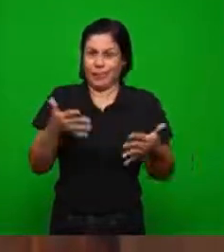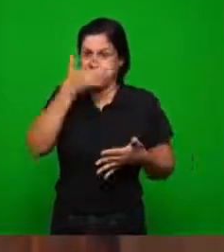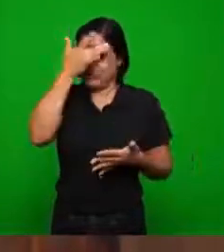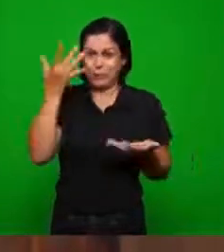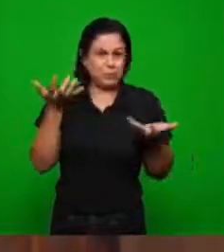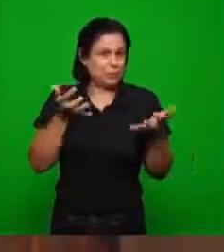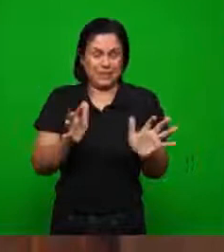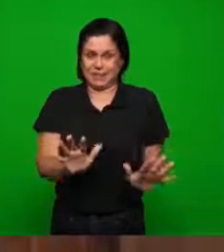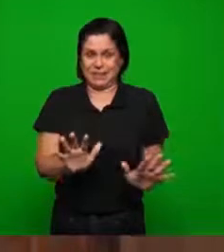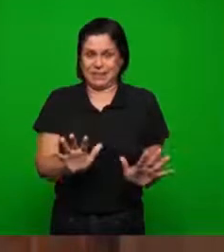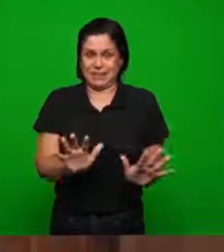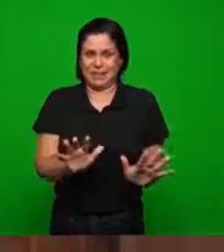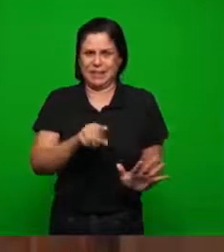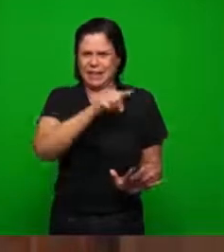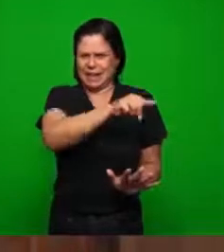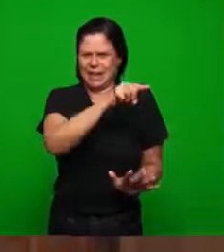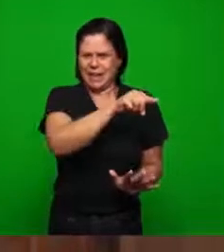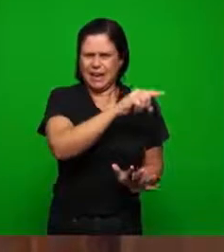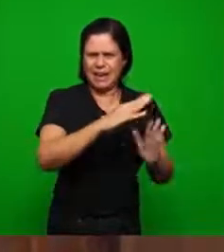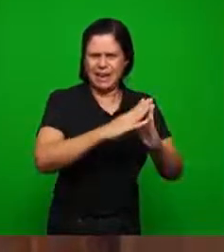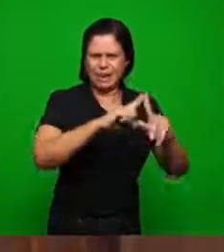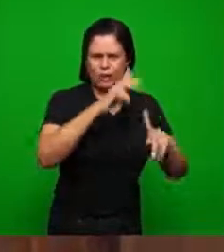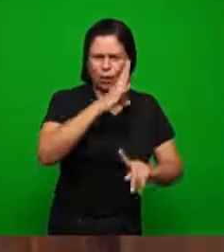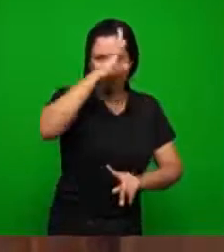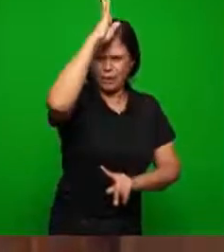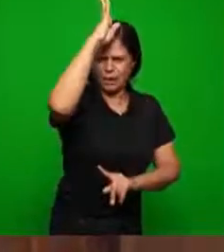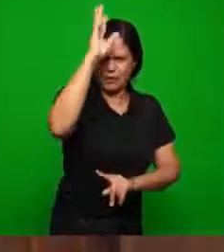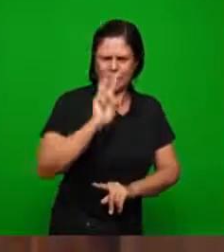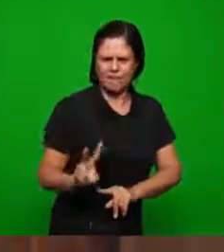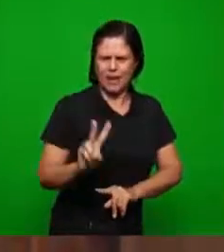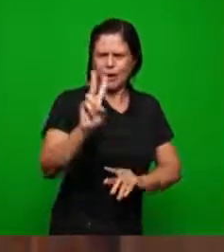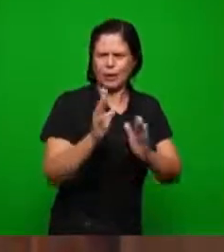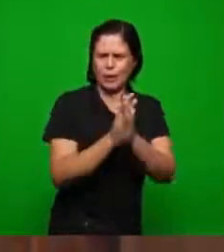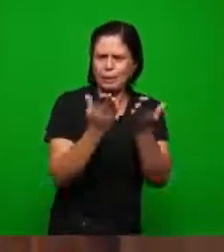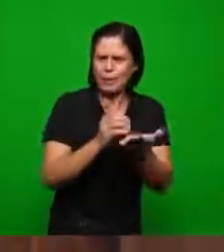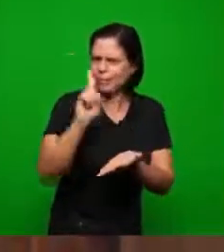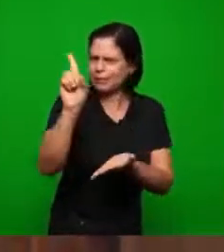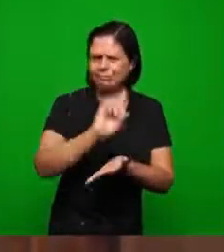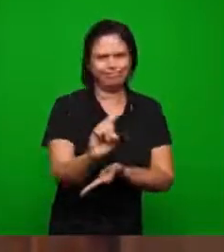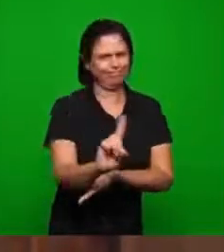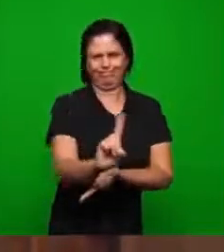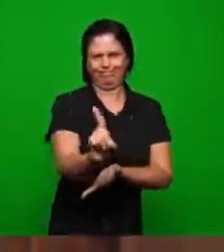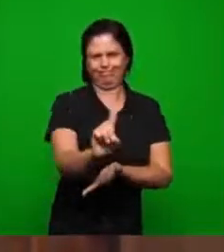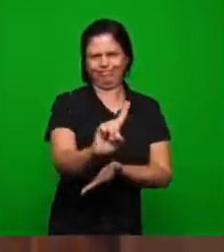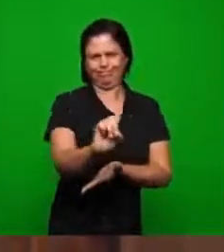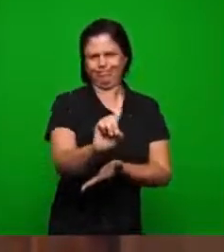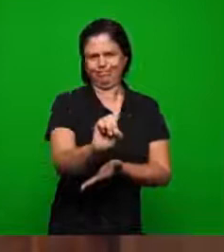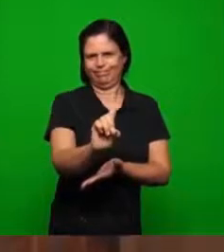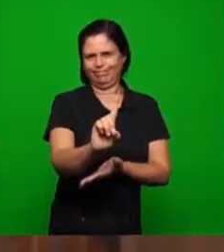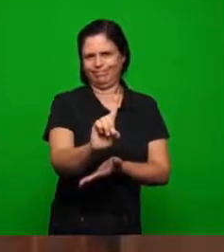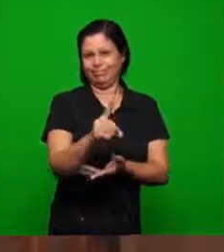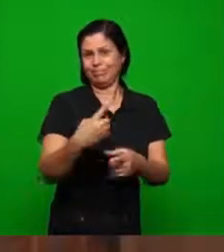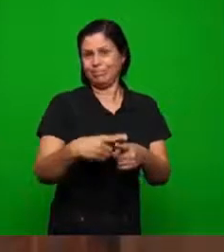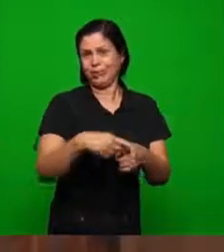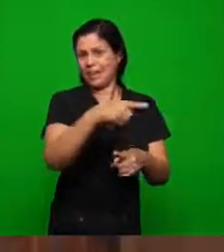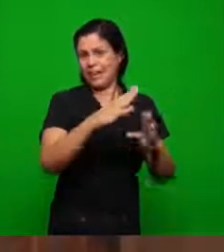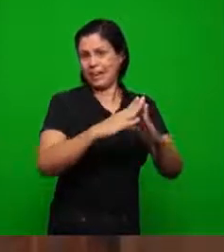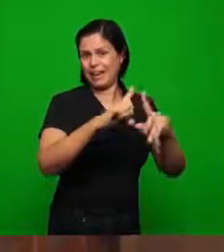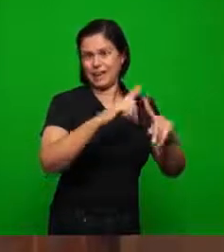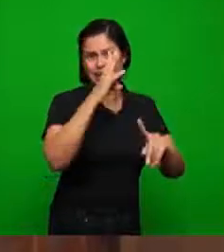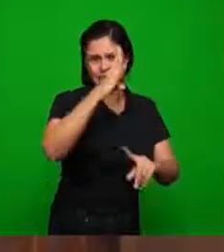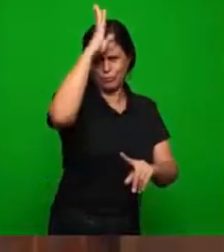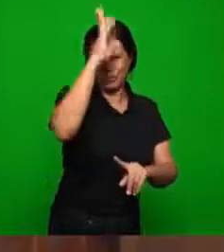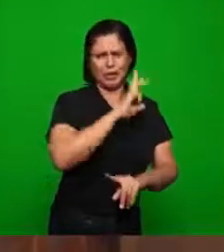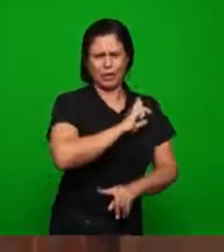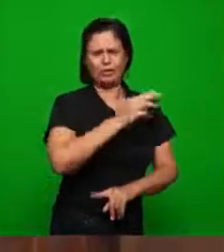lhe deram o devido valor ao tesouro, por certo que era a palavra. Não sabiam que ele existia, muitos não sabiam. A